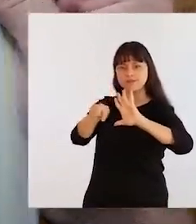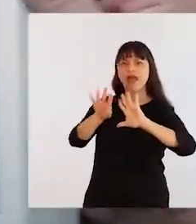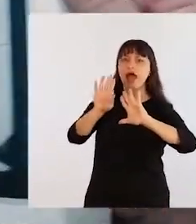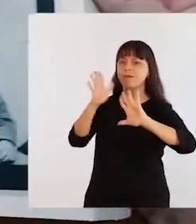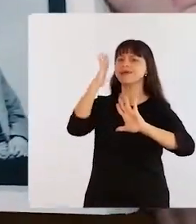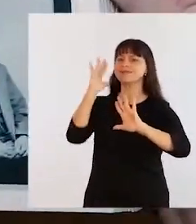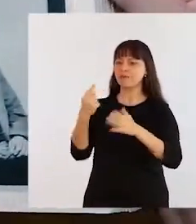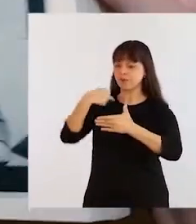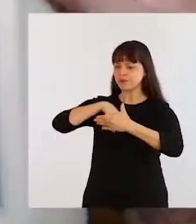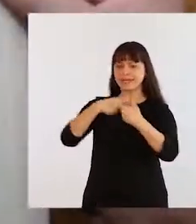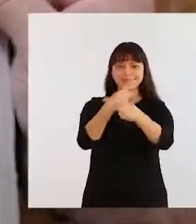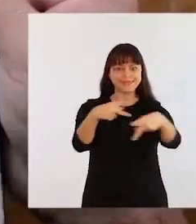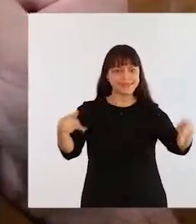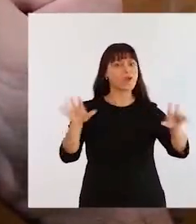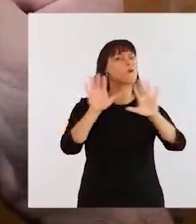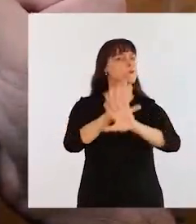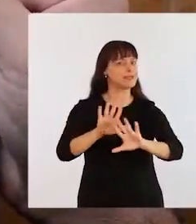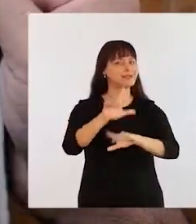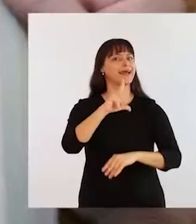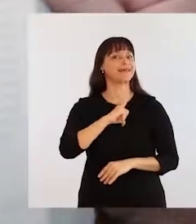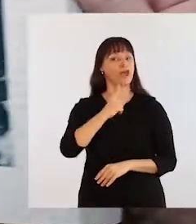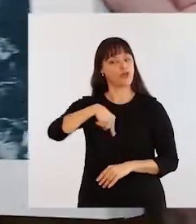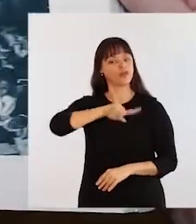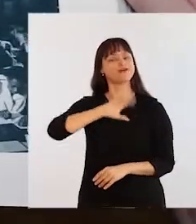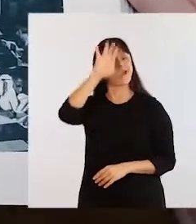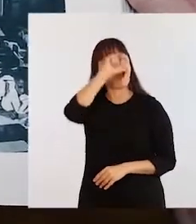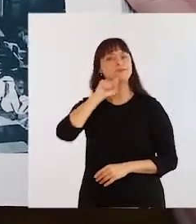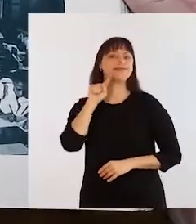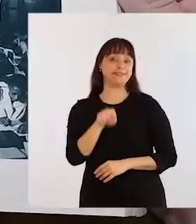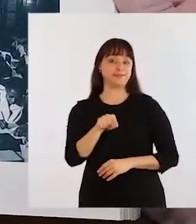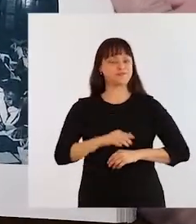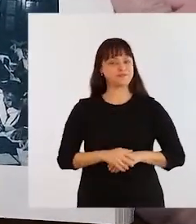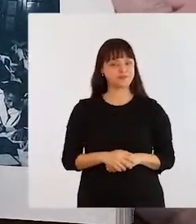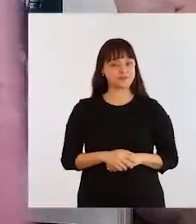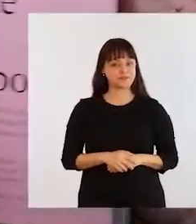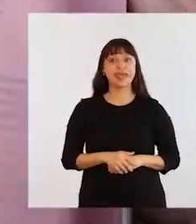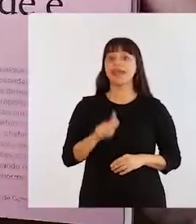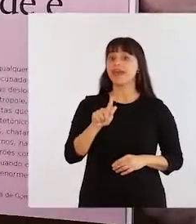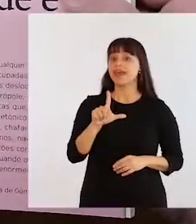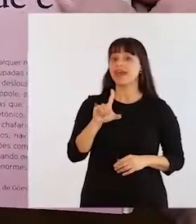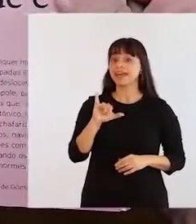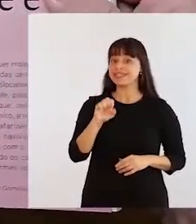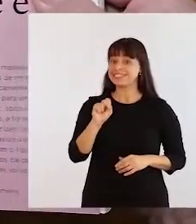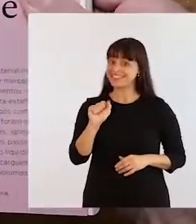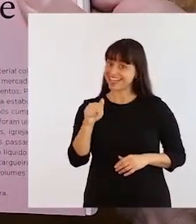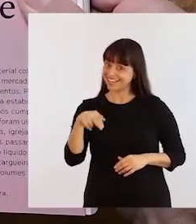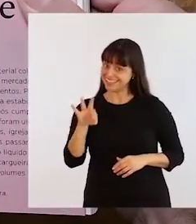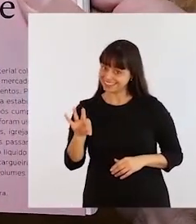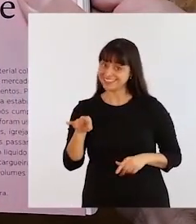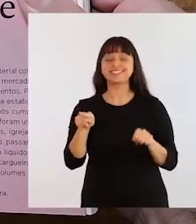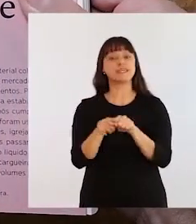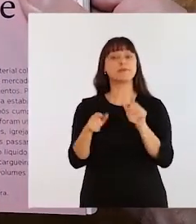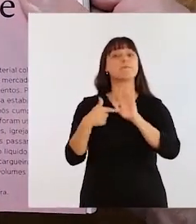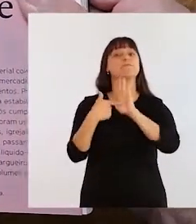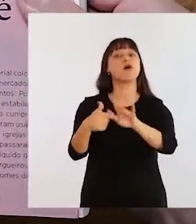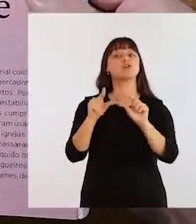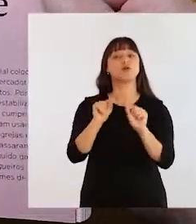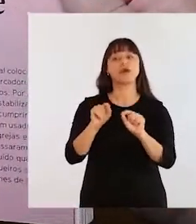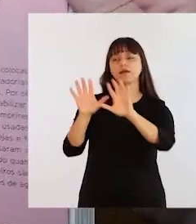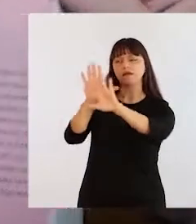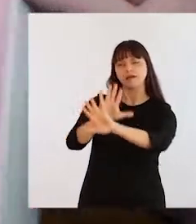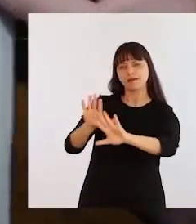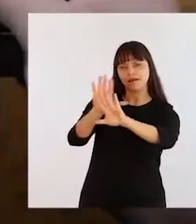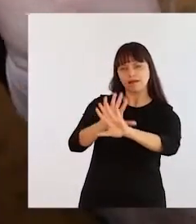ato educativo. Glissant também relaciona transparência e opacidade aos processos de aprendizagem e de